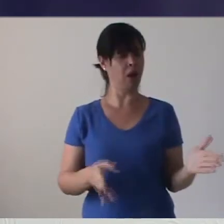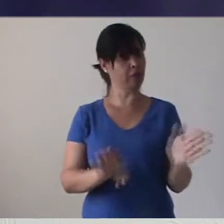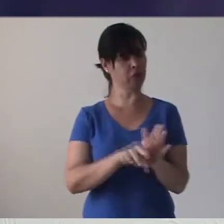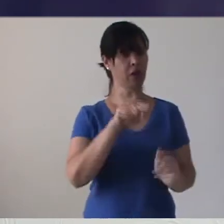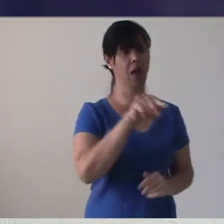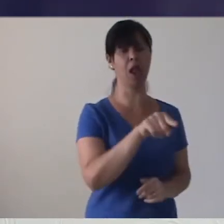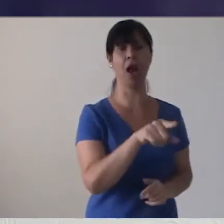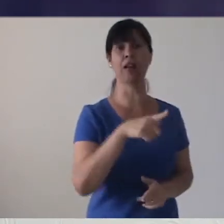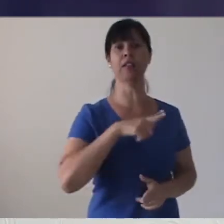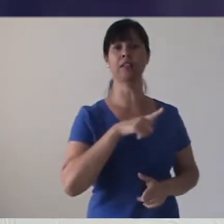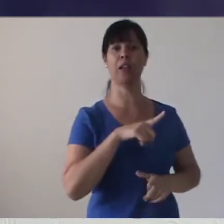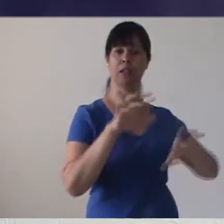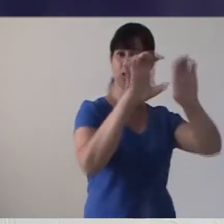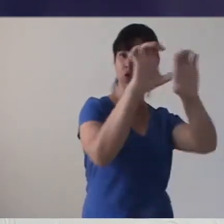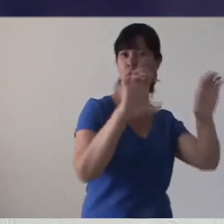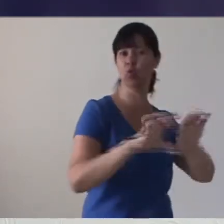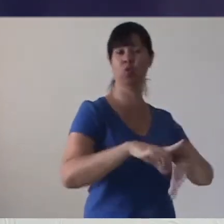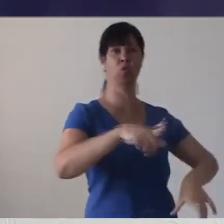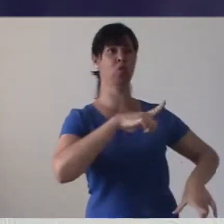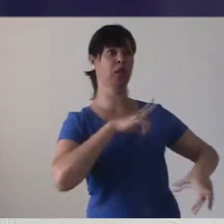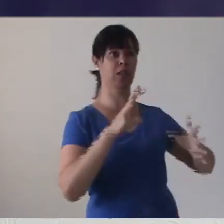chegar lá e vai ter tudo isso aí.